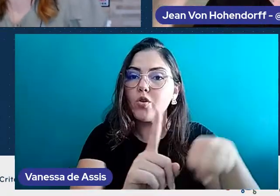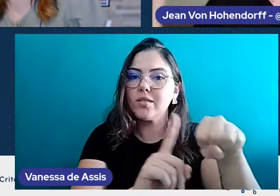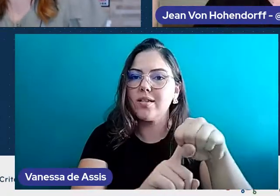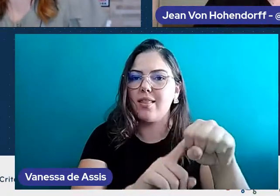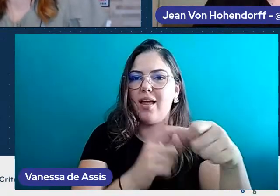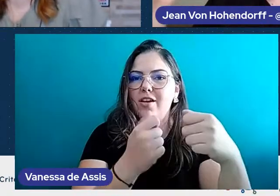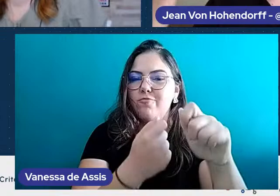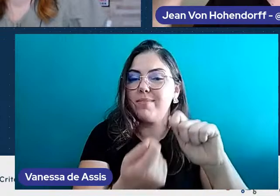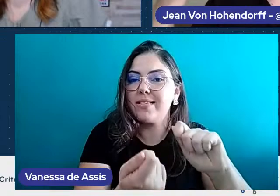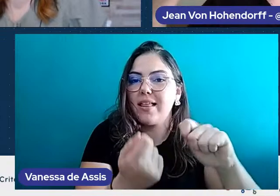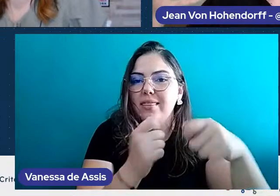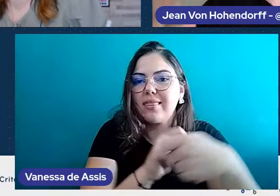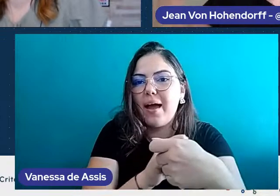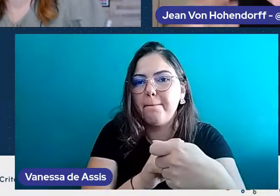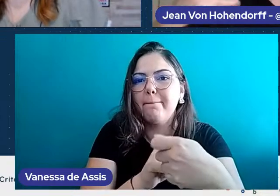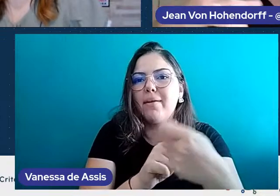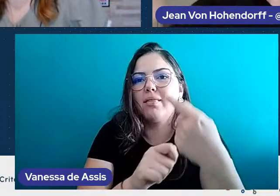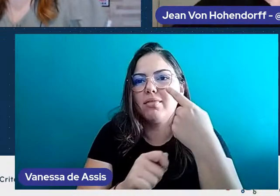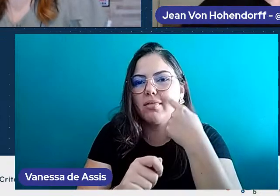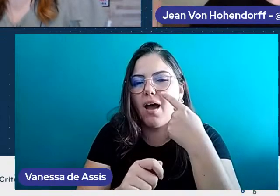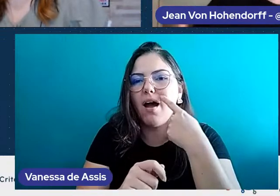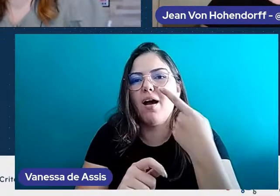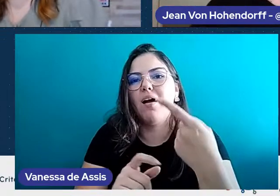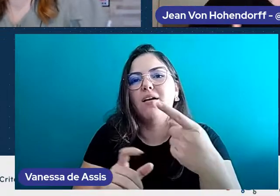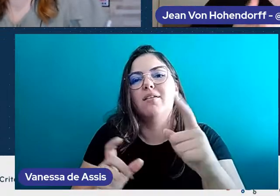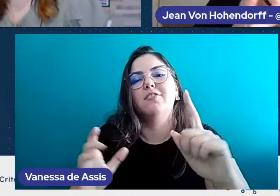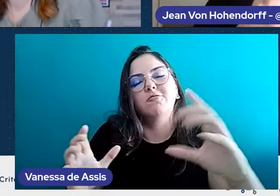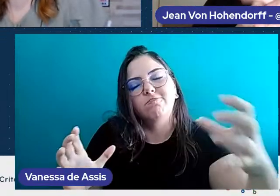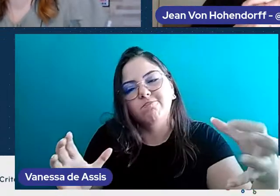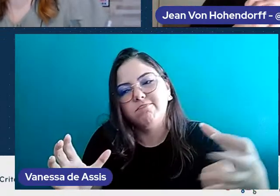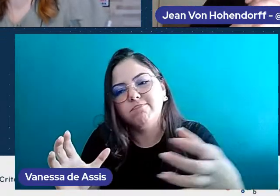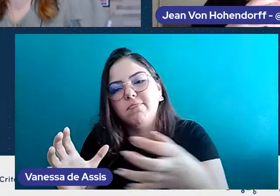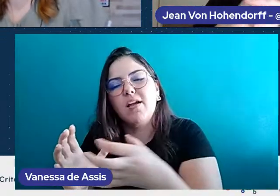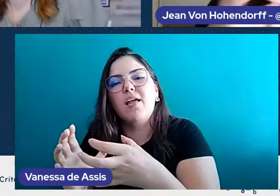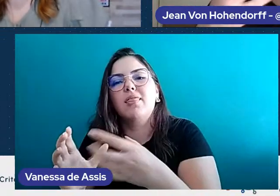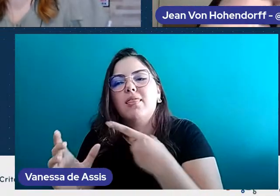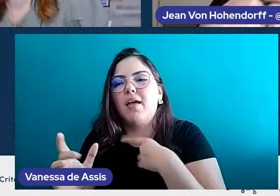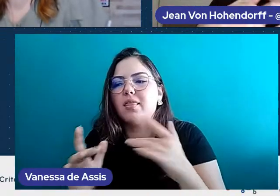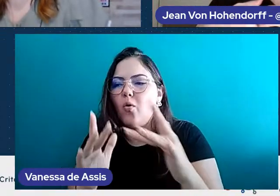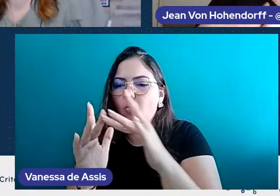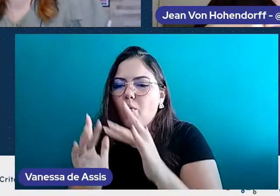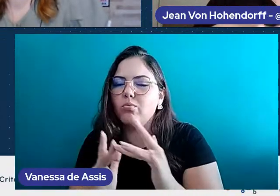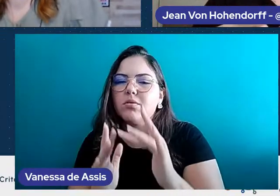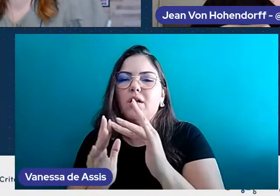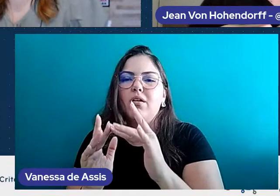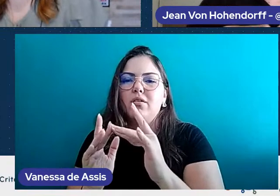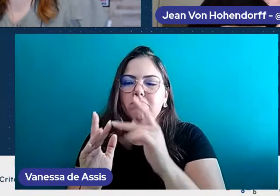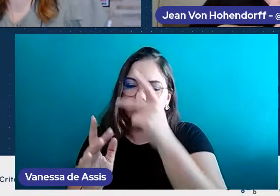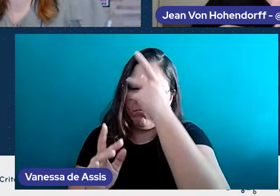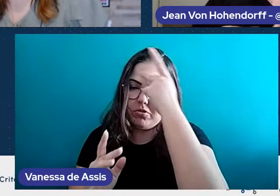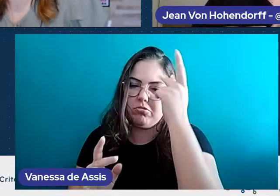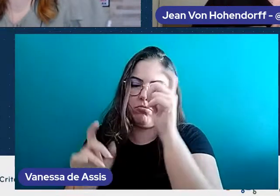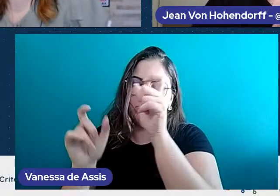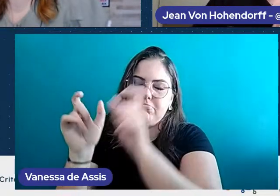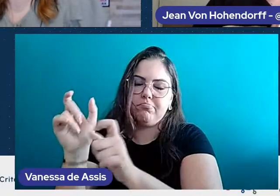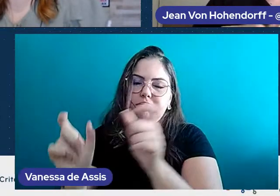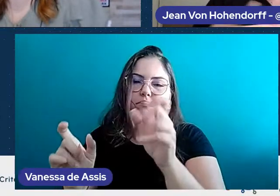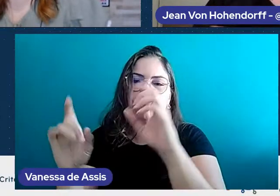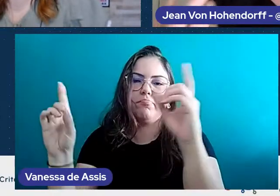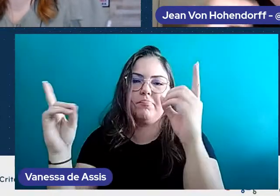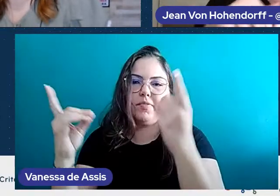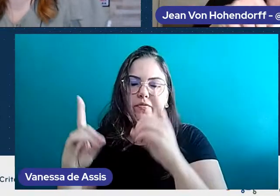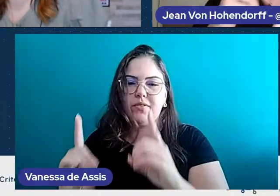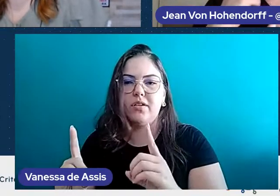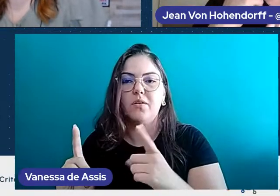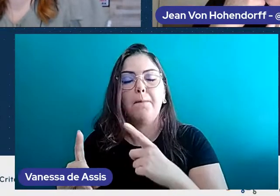humano capaz, assim, né? Tem que dar conta de tudo. Então, é importante trazer essas discussões para dentro dos nossos